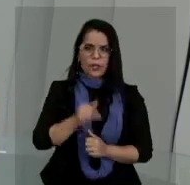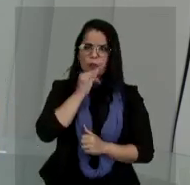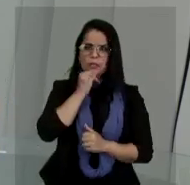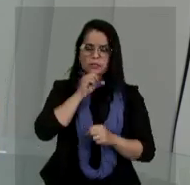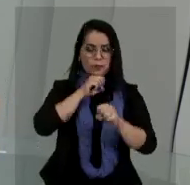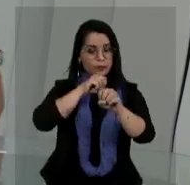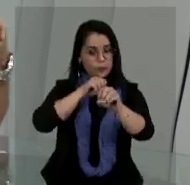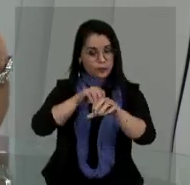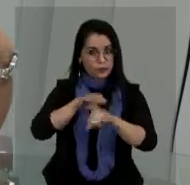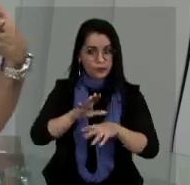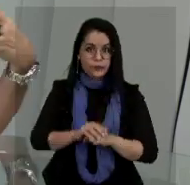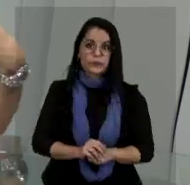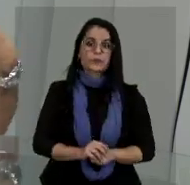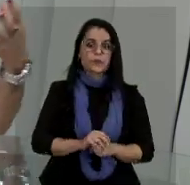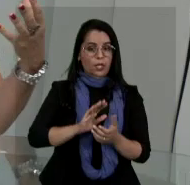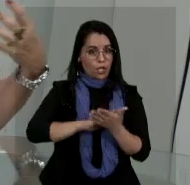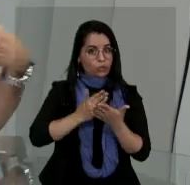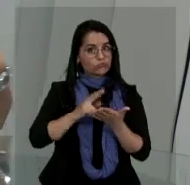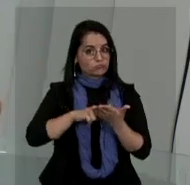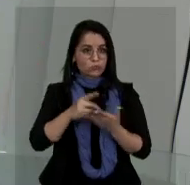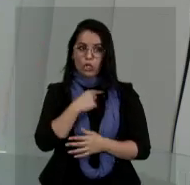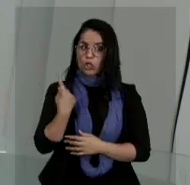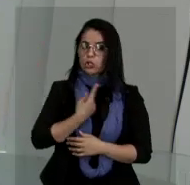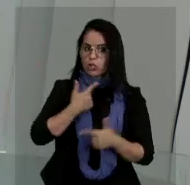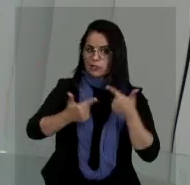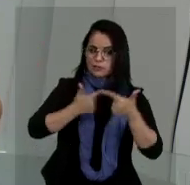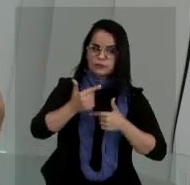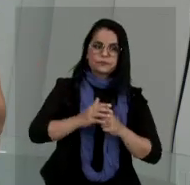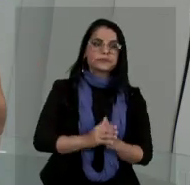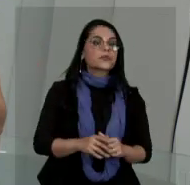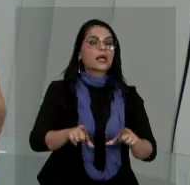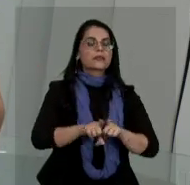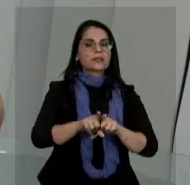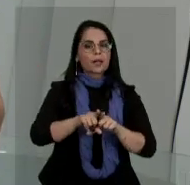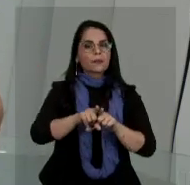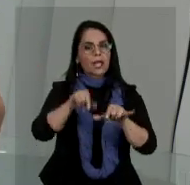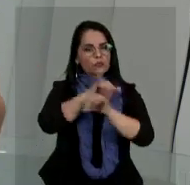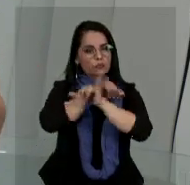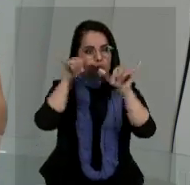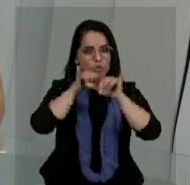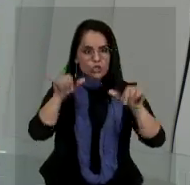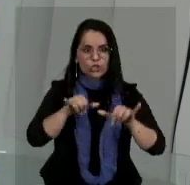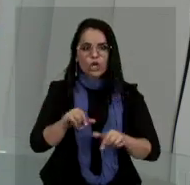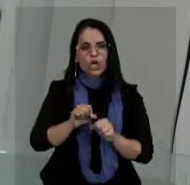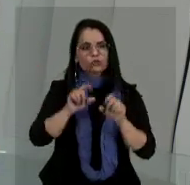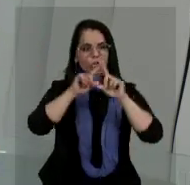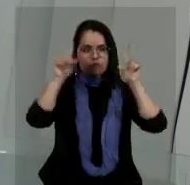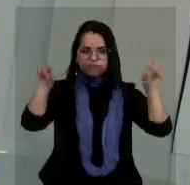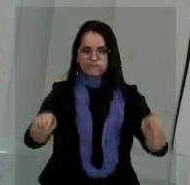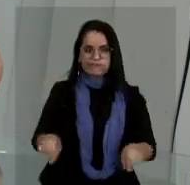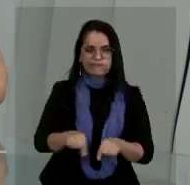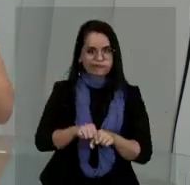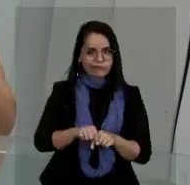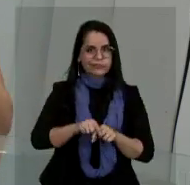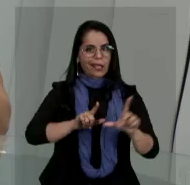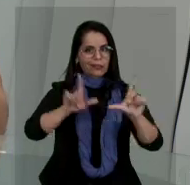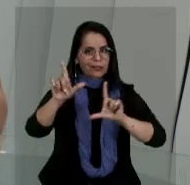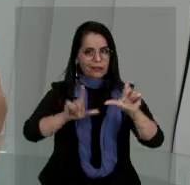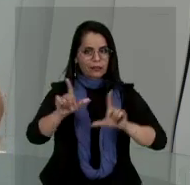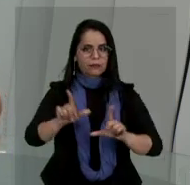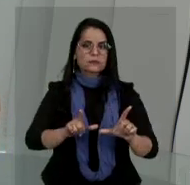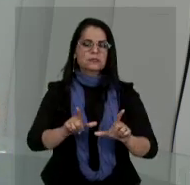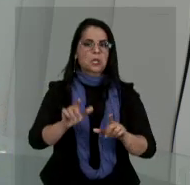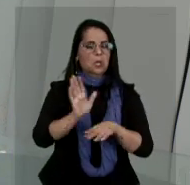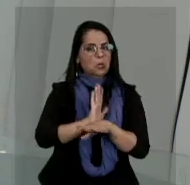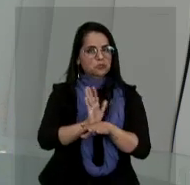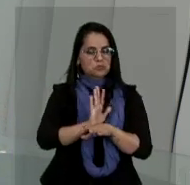intérprete educacional, que é o que nós fazemos, né? Intérprete midiático, que é aquele que está ali na telinha